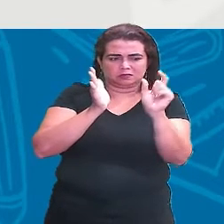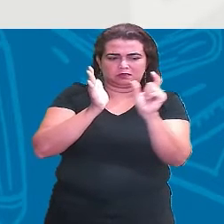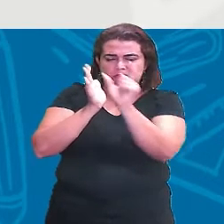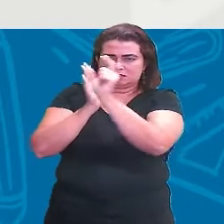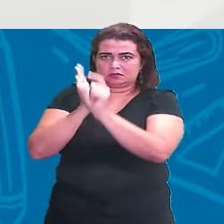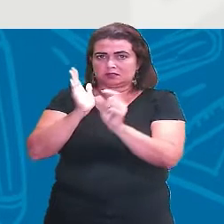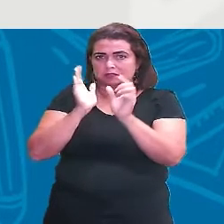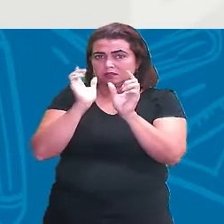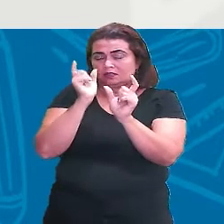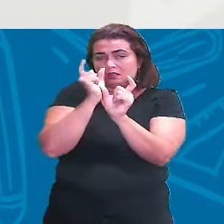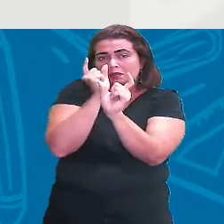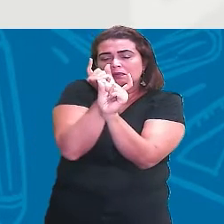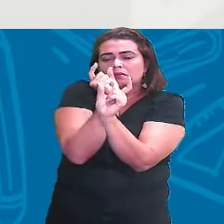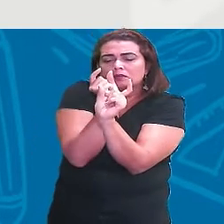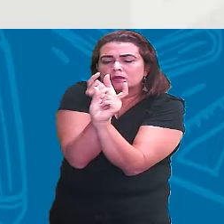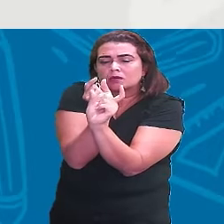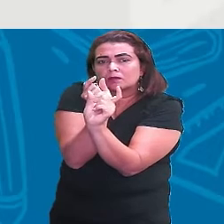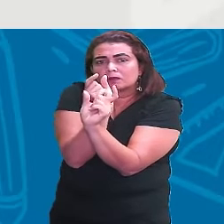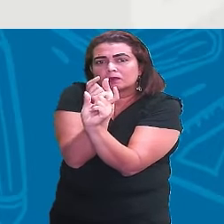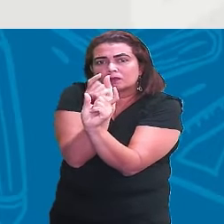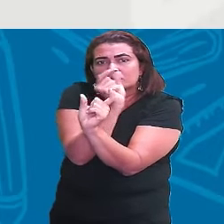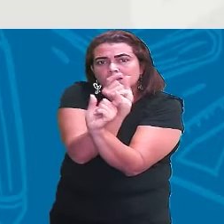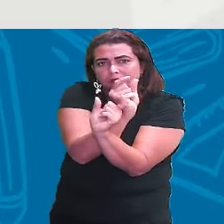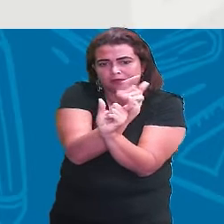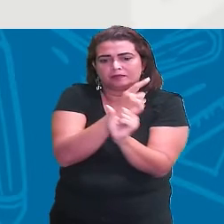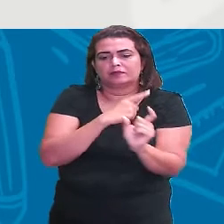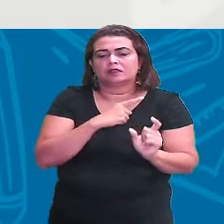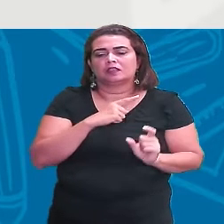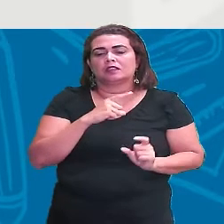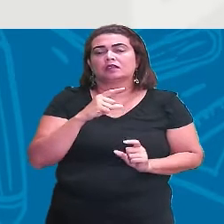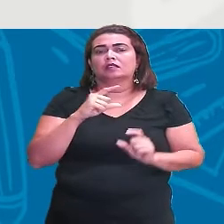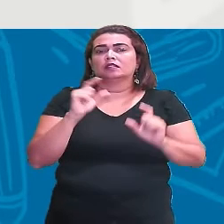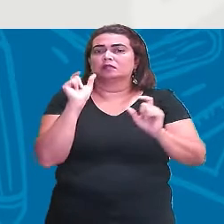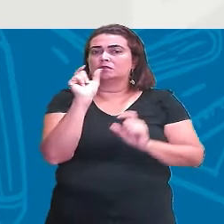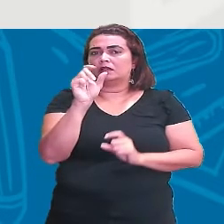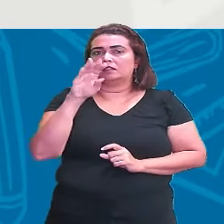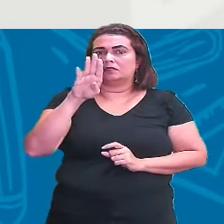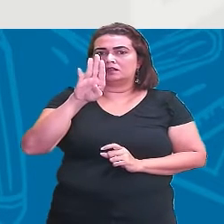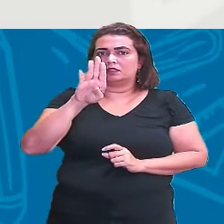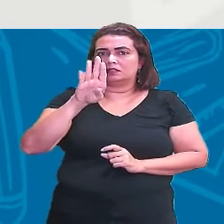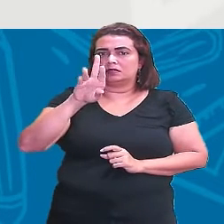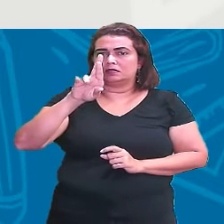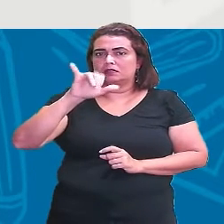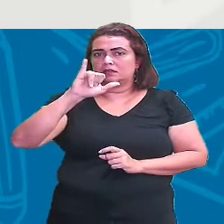aí. Então, vejam só. Temos aqui a palavra brinquedo,